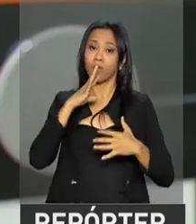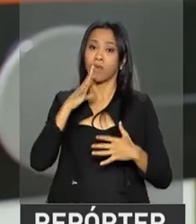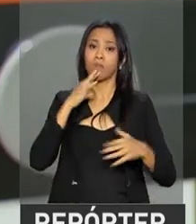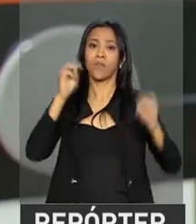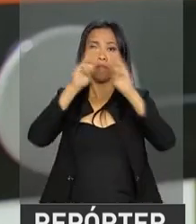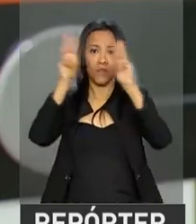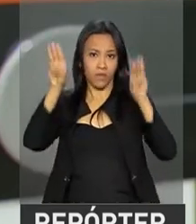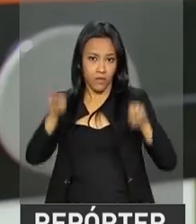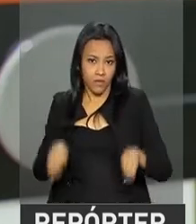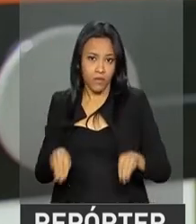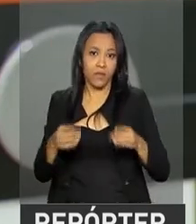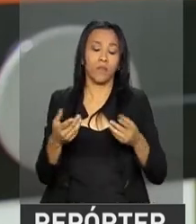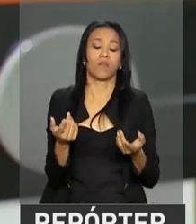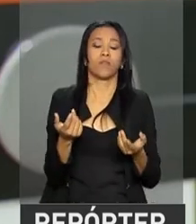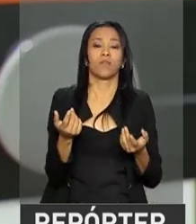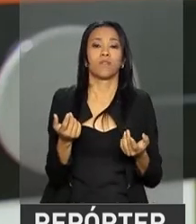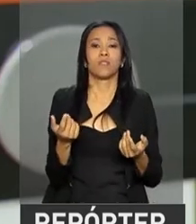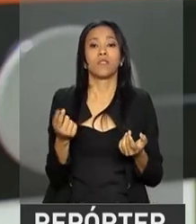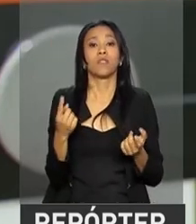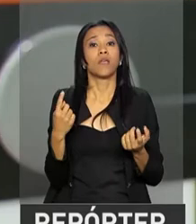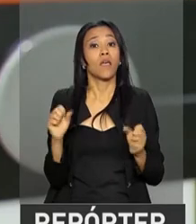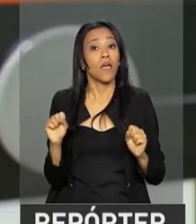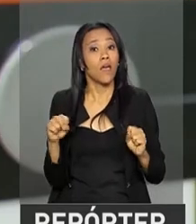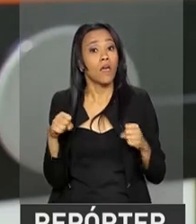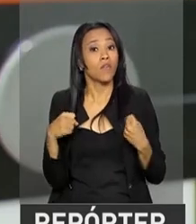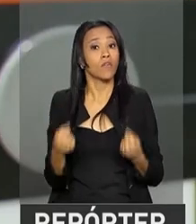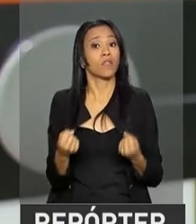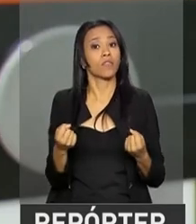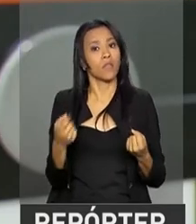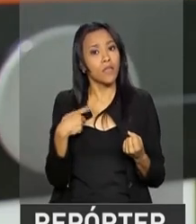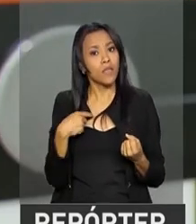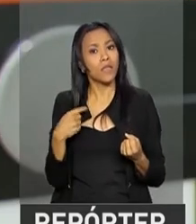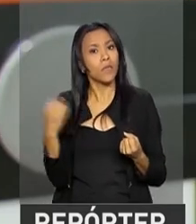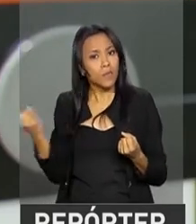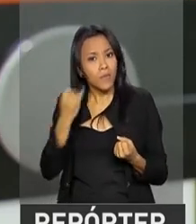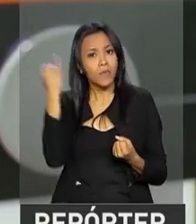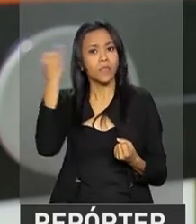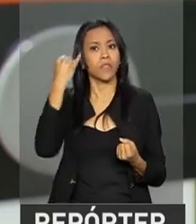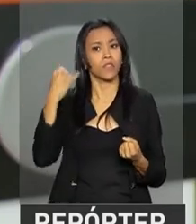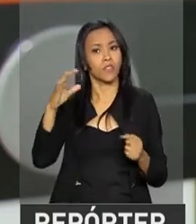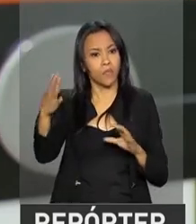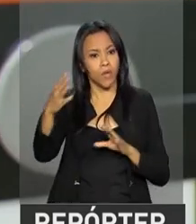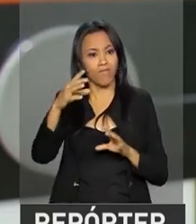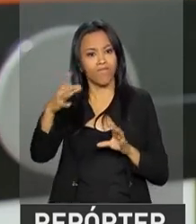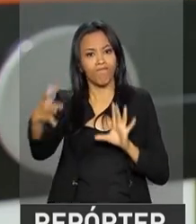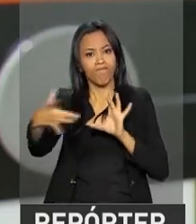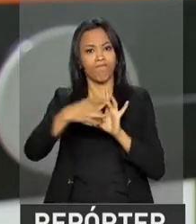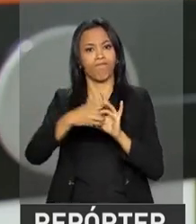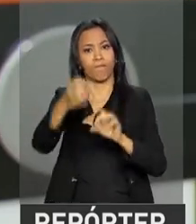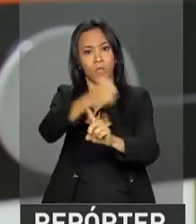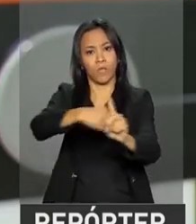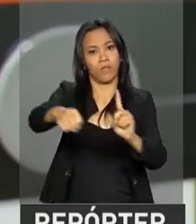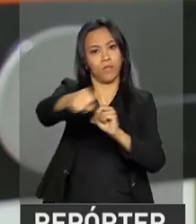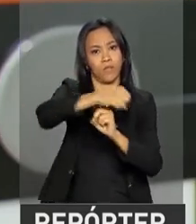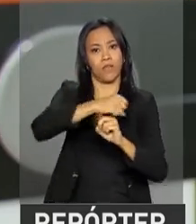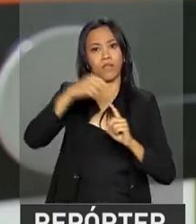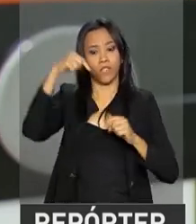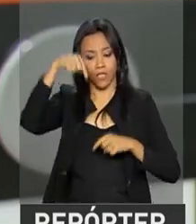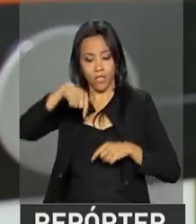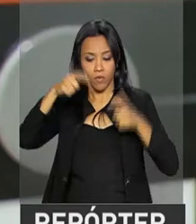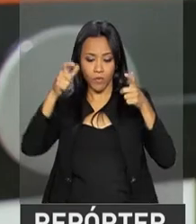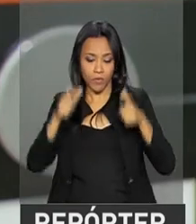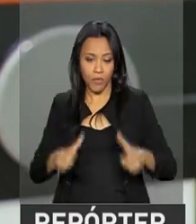divulgando-os, reforçando a sua relação com a sociedade, como uma instituição que